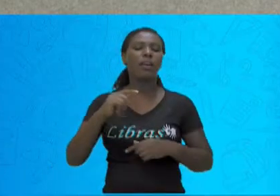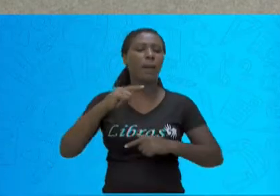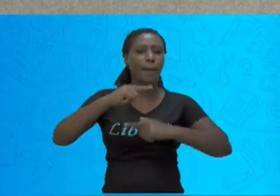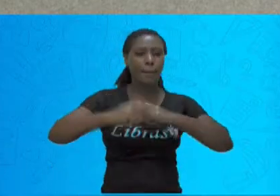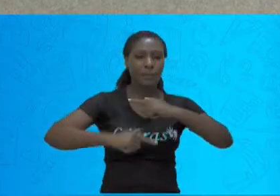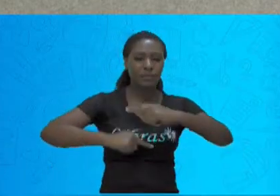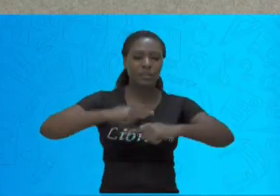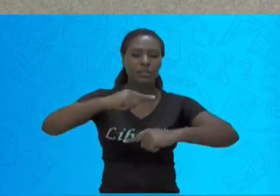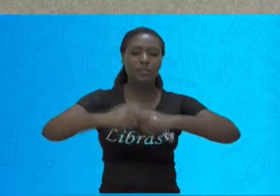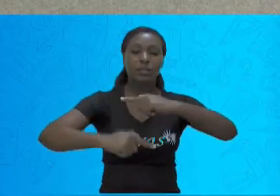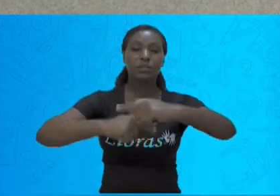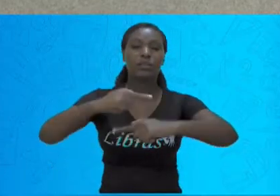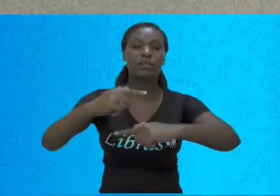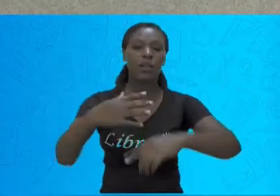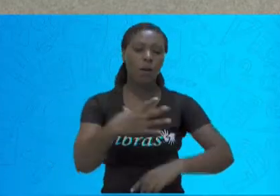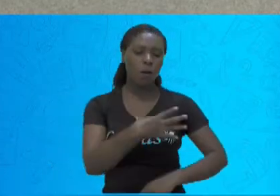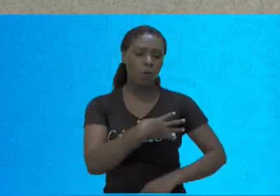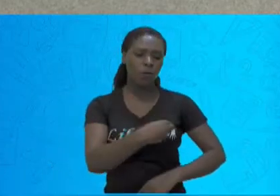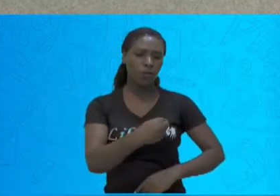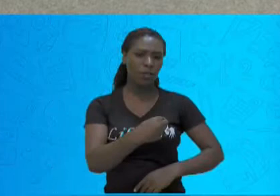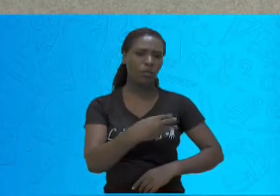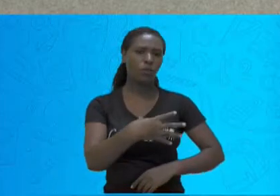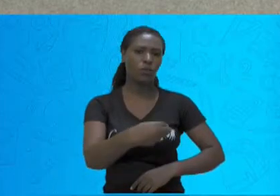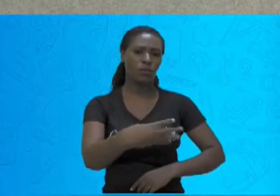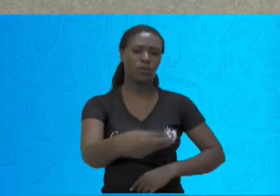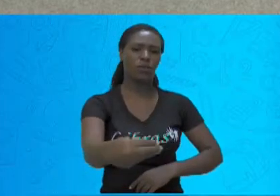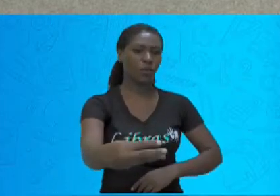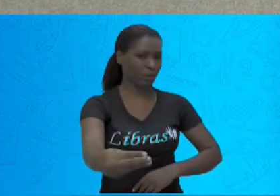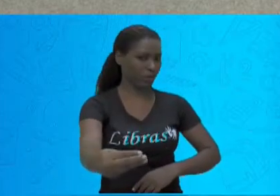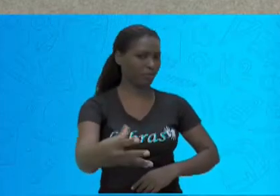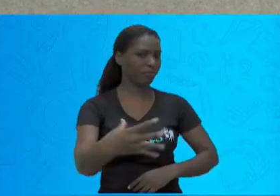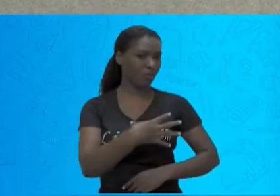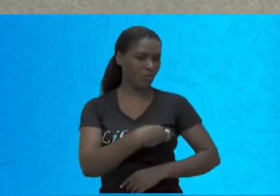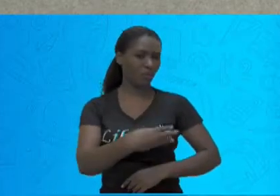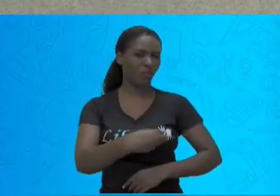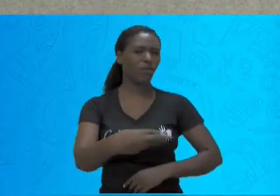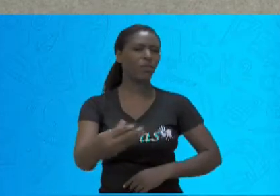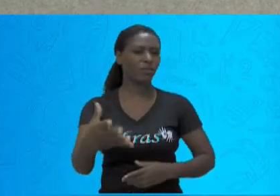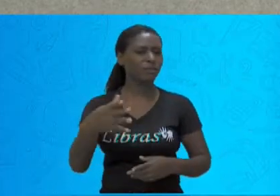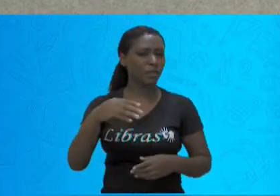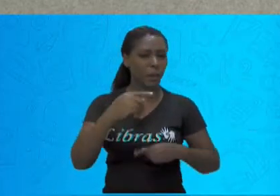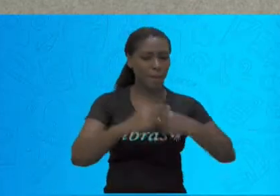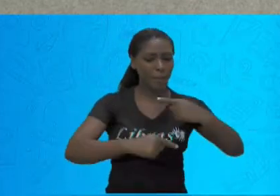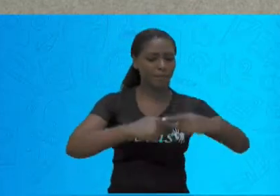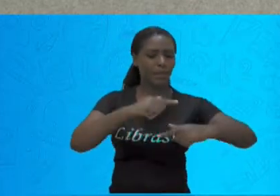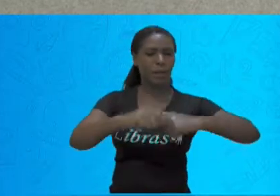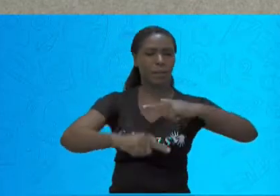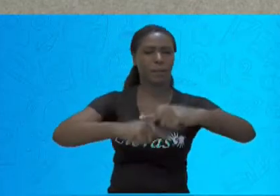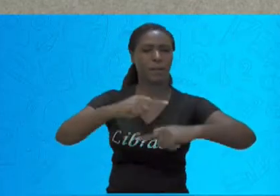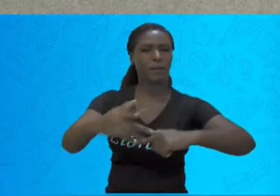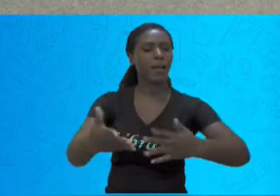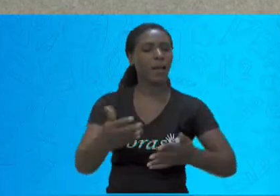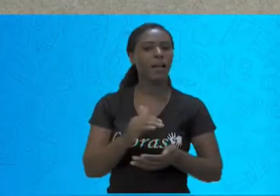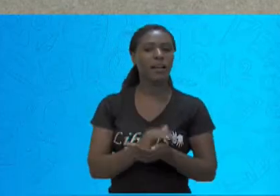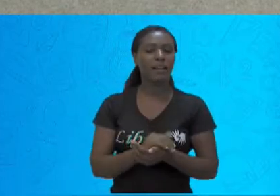E quando o filho sucedia ao pai, ele delegava